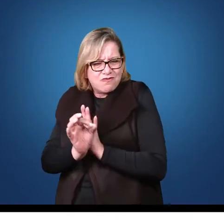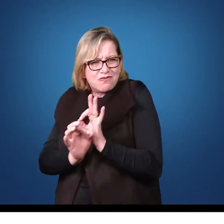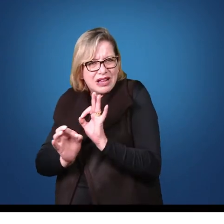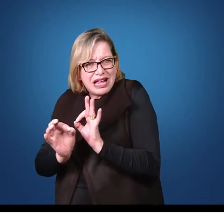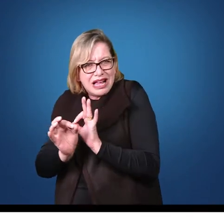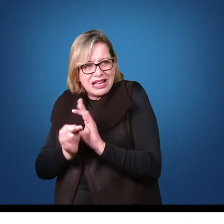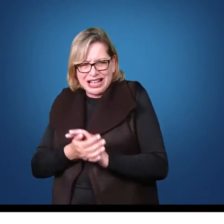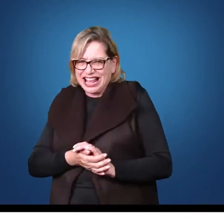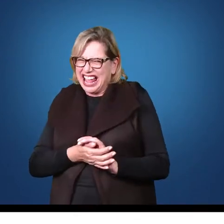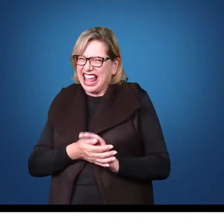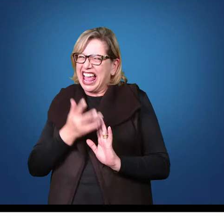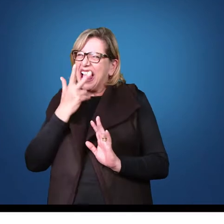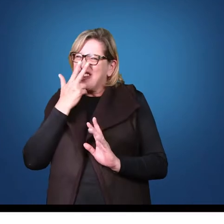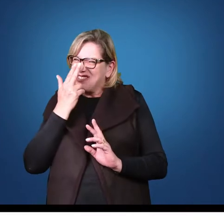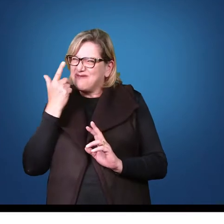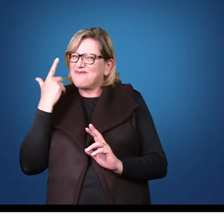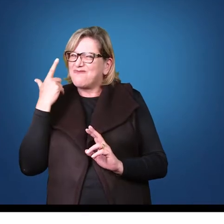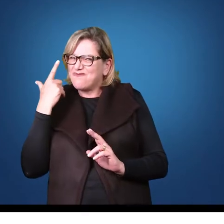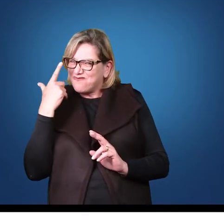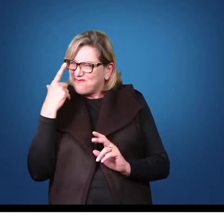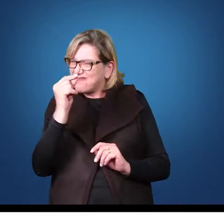Gente do céu, será que agora vai?